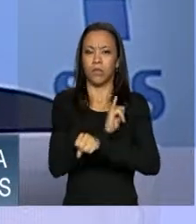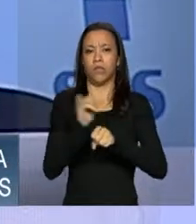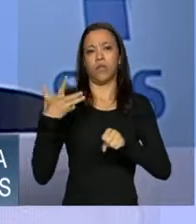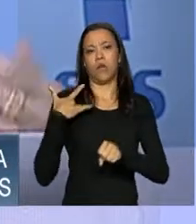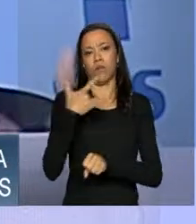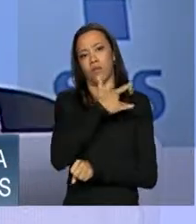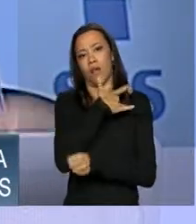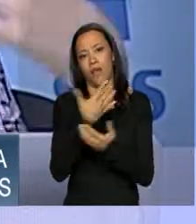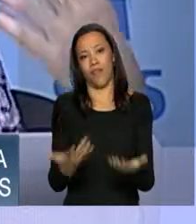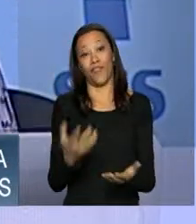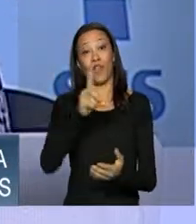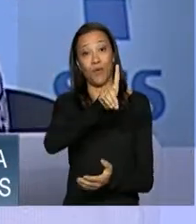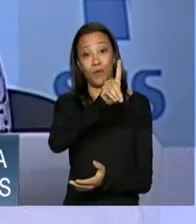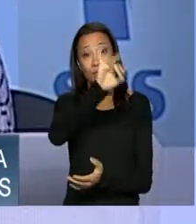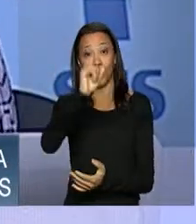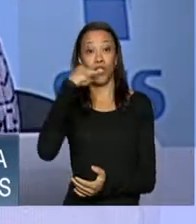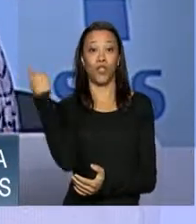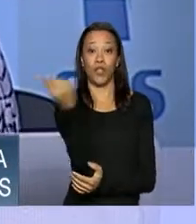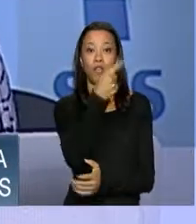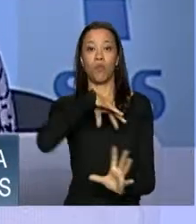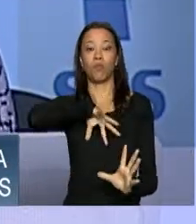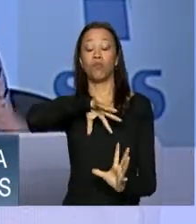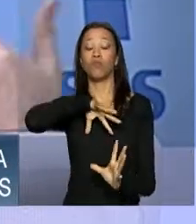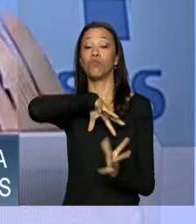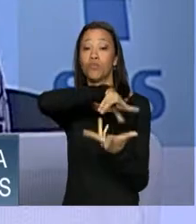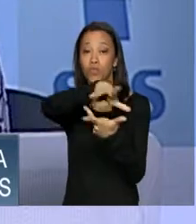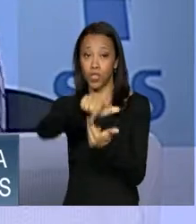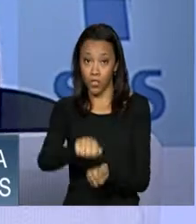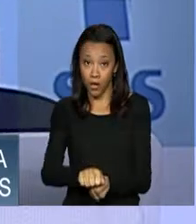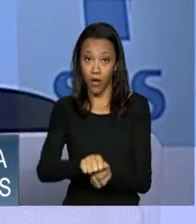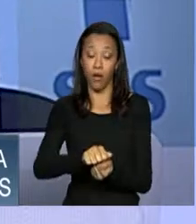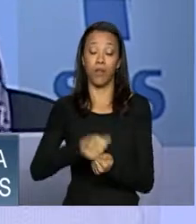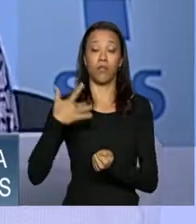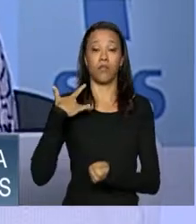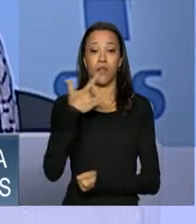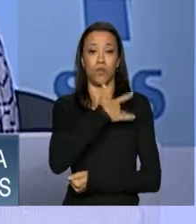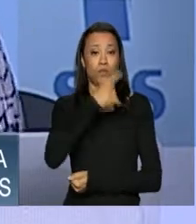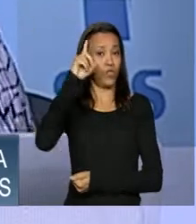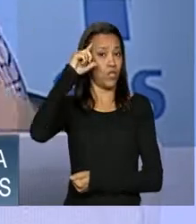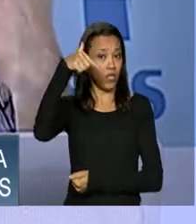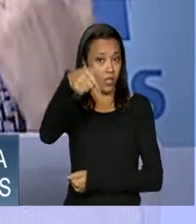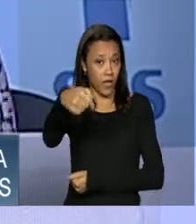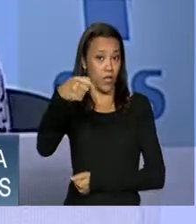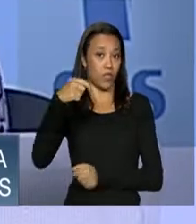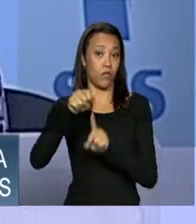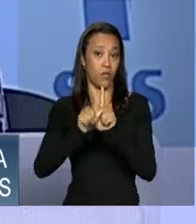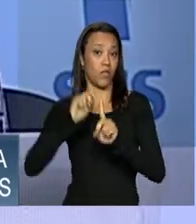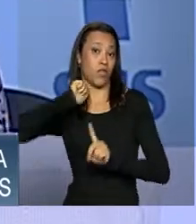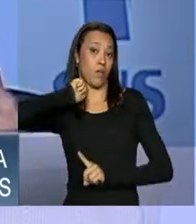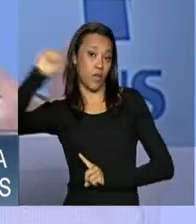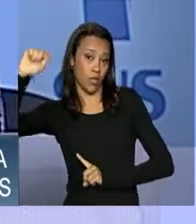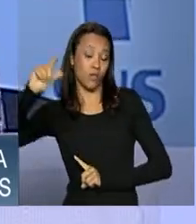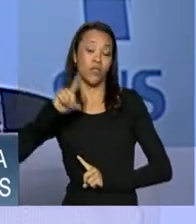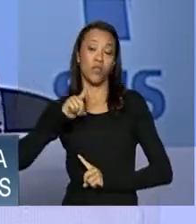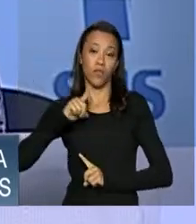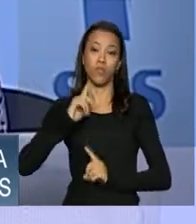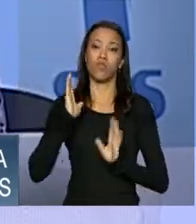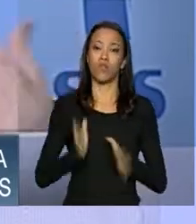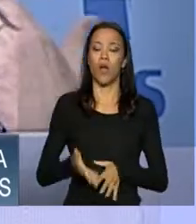No Dia Mundial da Saúde, 7 de abril, tivemos também uma coletiva com o ministro, onde foram